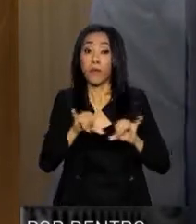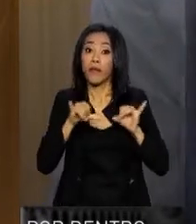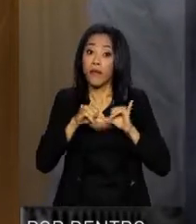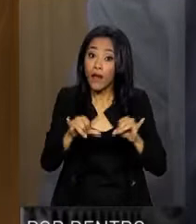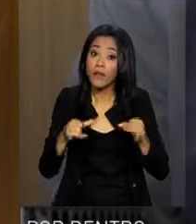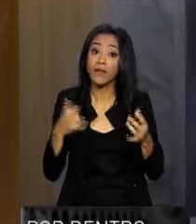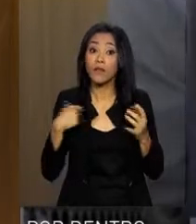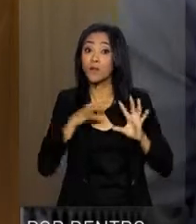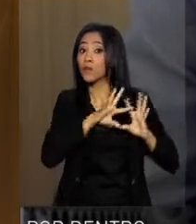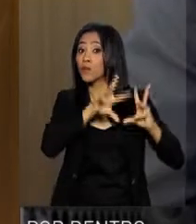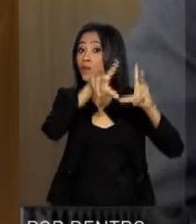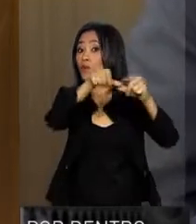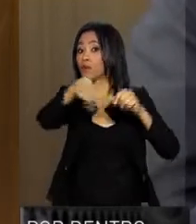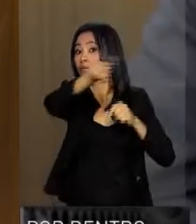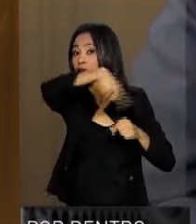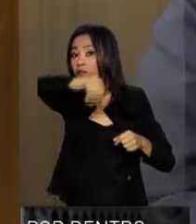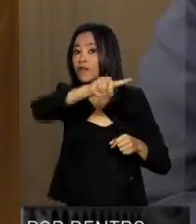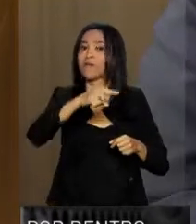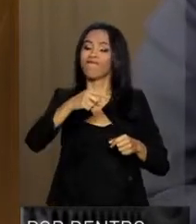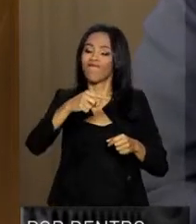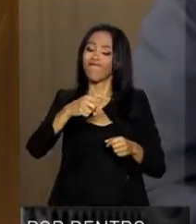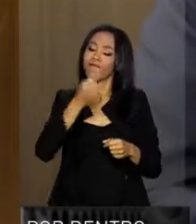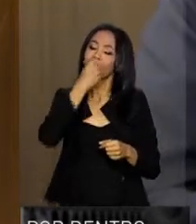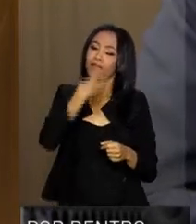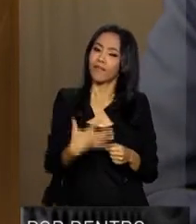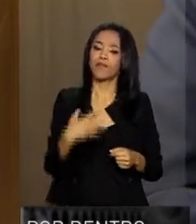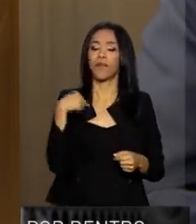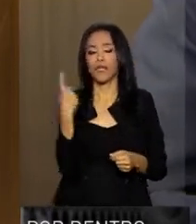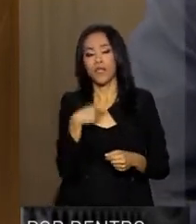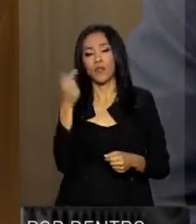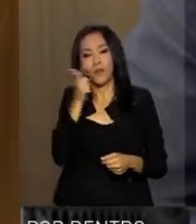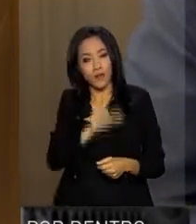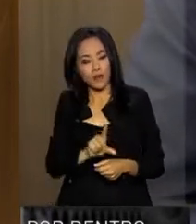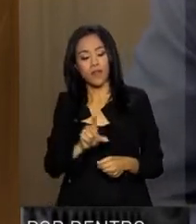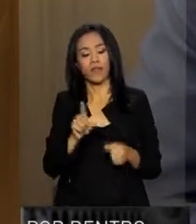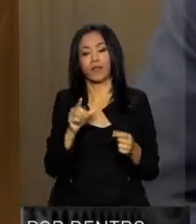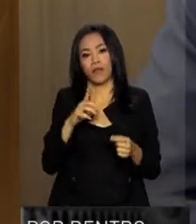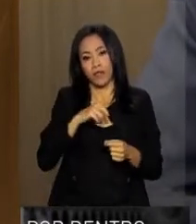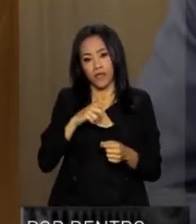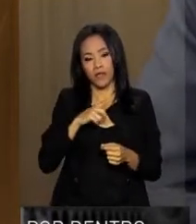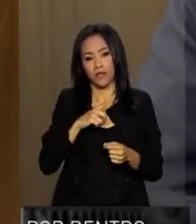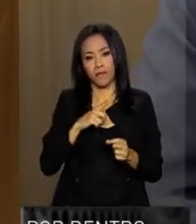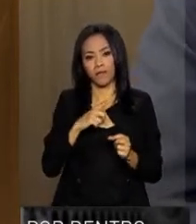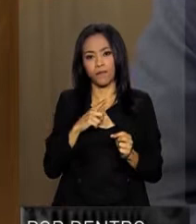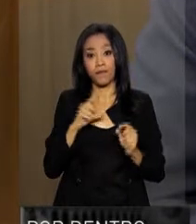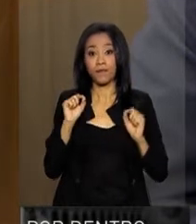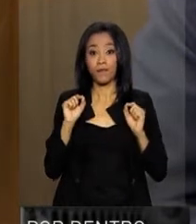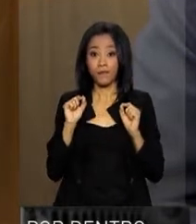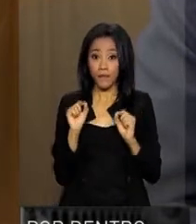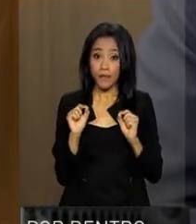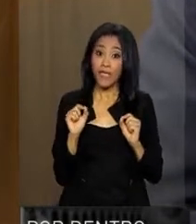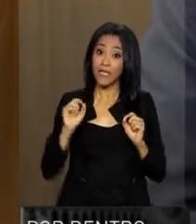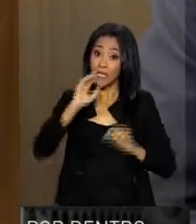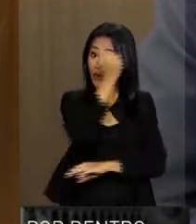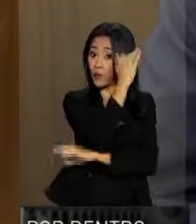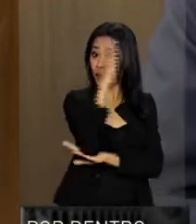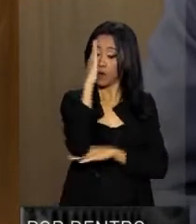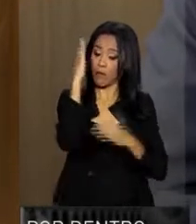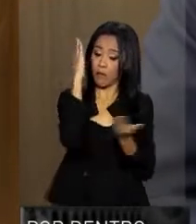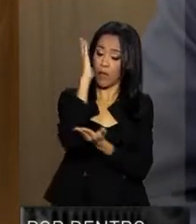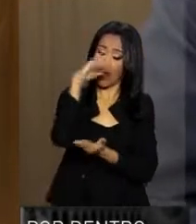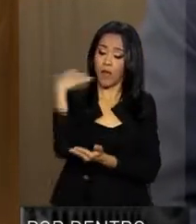então isso tudo faz com que a gente possa ter uma é vislumbrar de que o desmatamento no cerrado